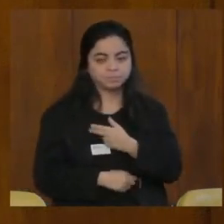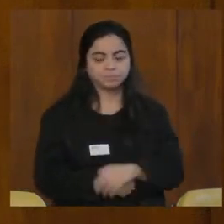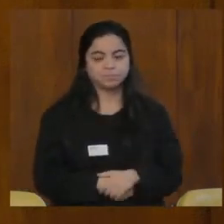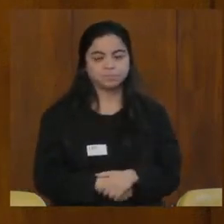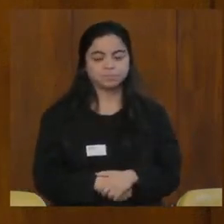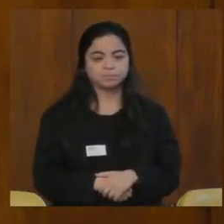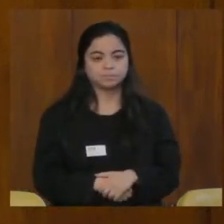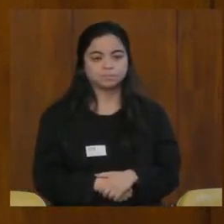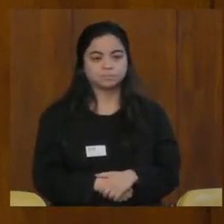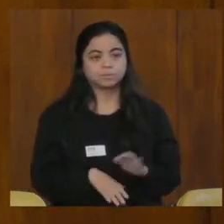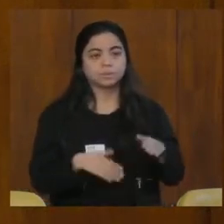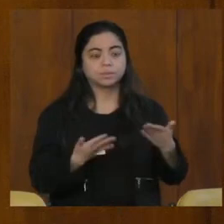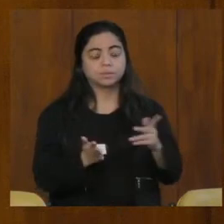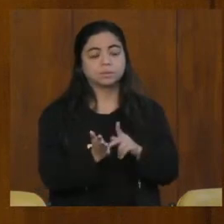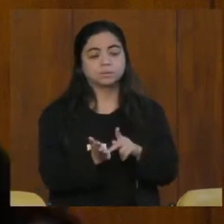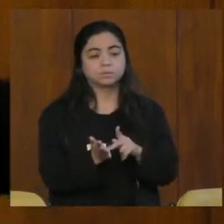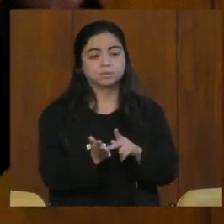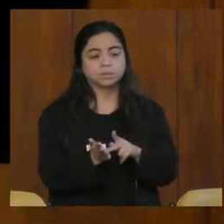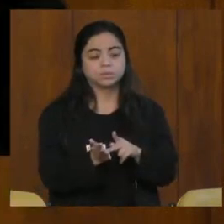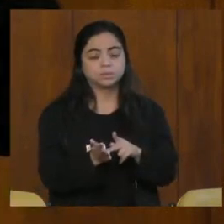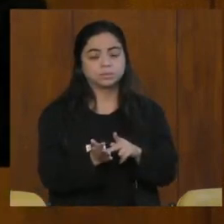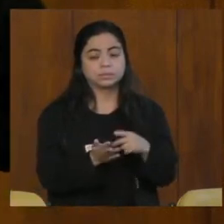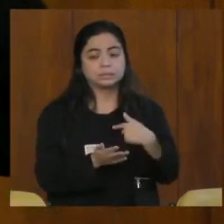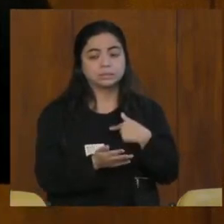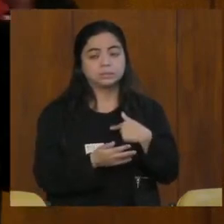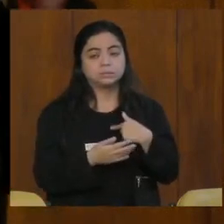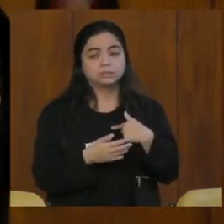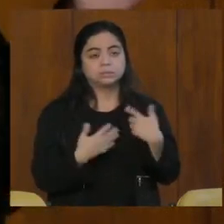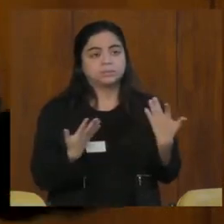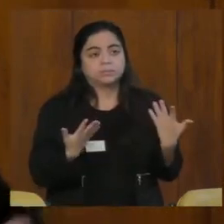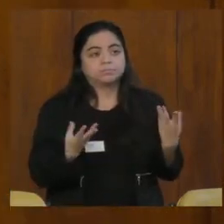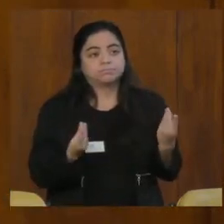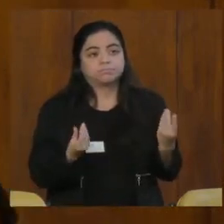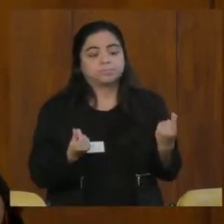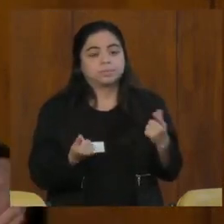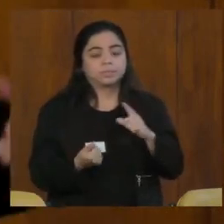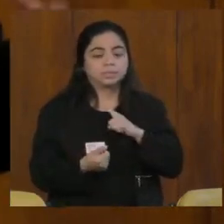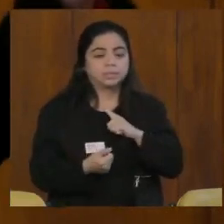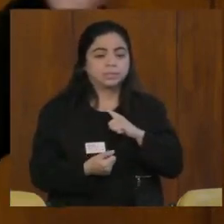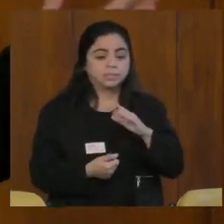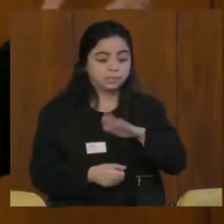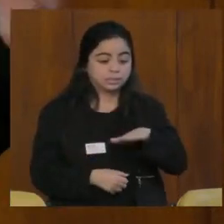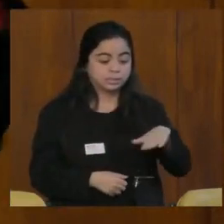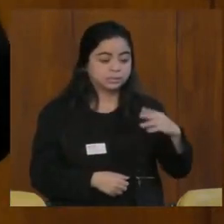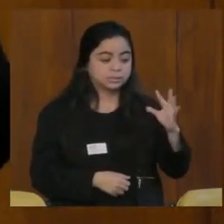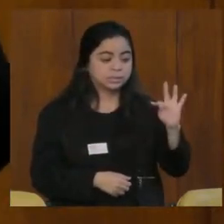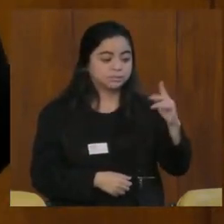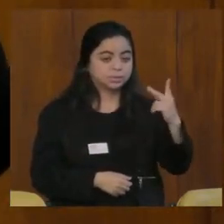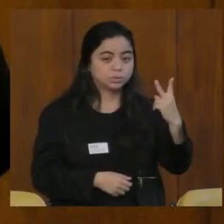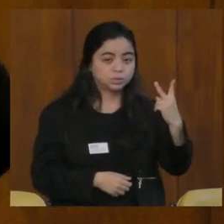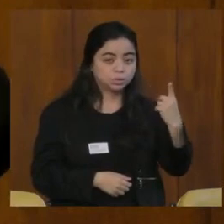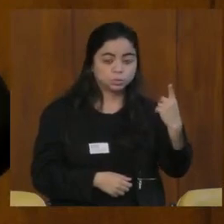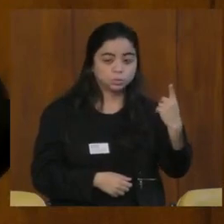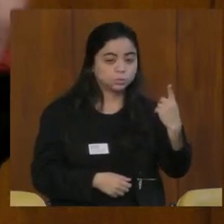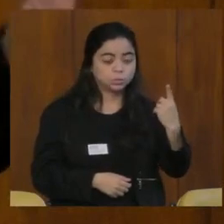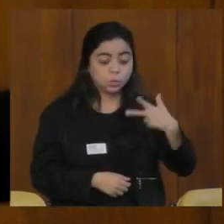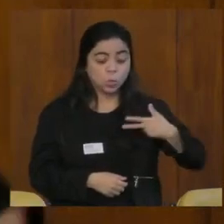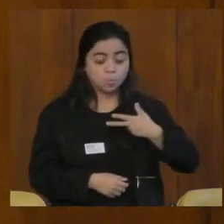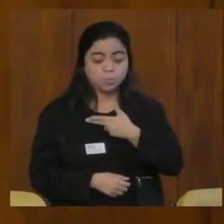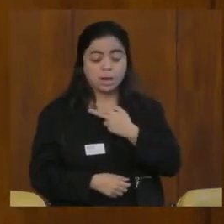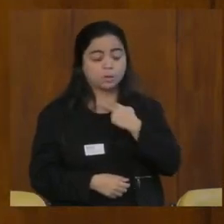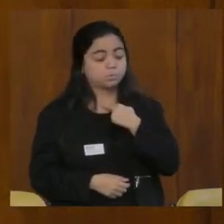Né? Então, na realidade, quando eu ficava passada, se tinha uma criança com T21 e não podia operar porque os cirurgiões